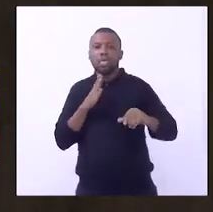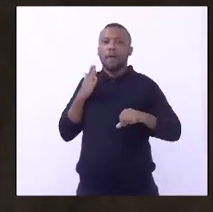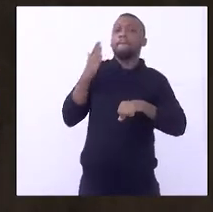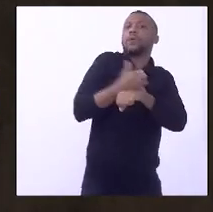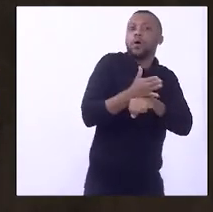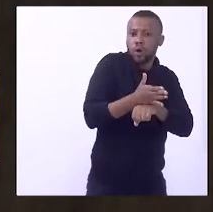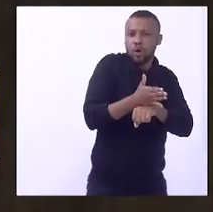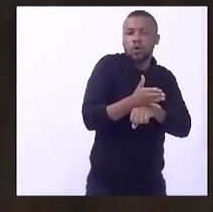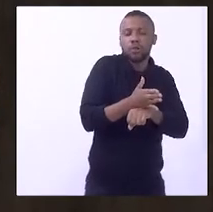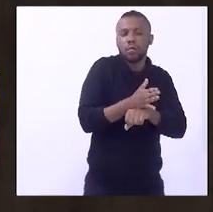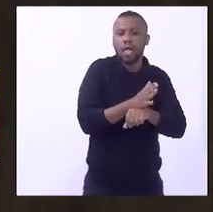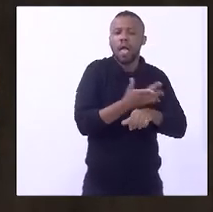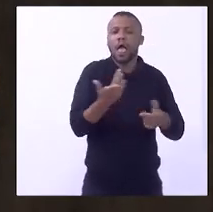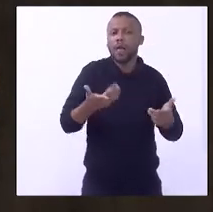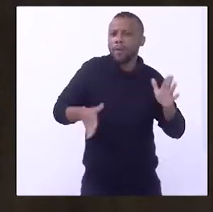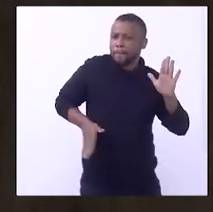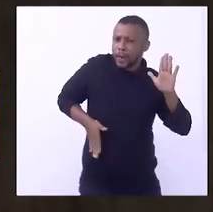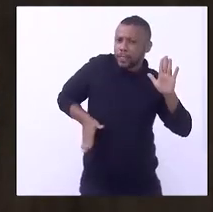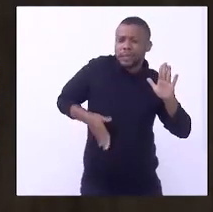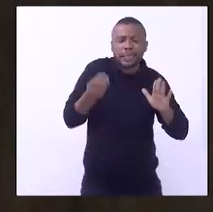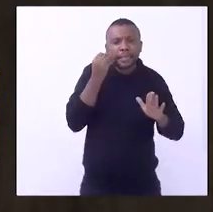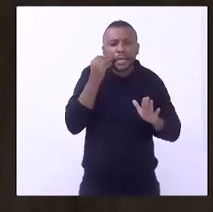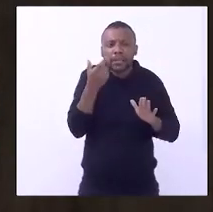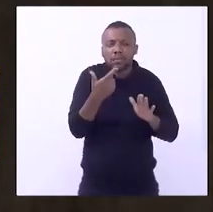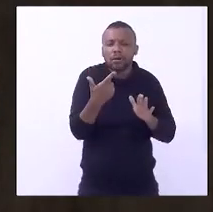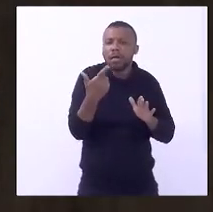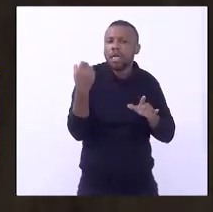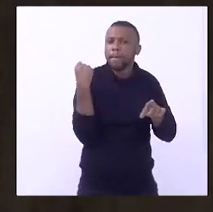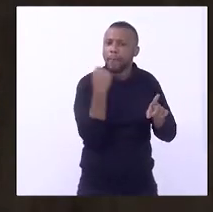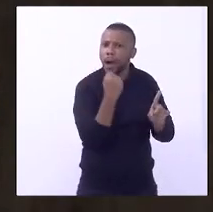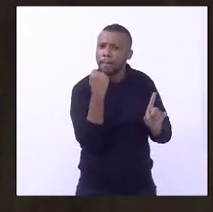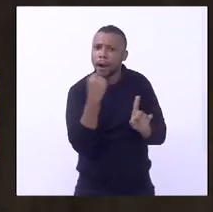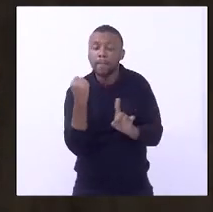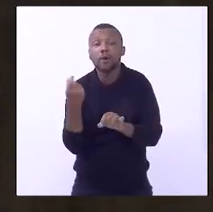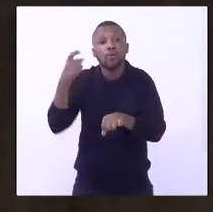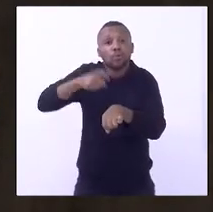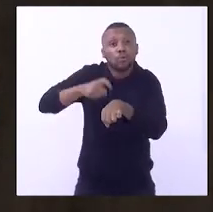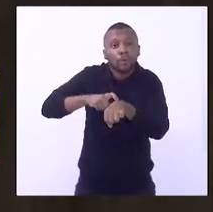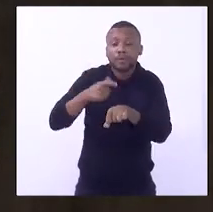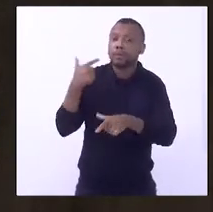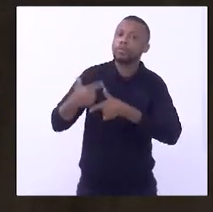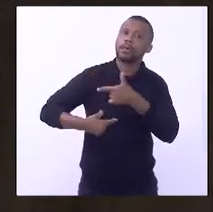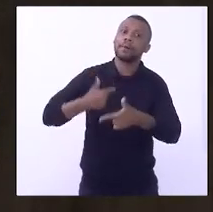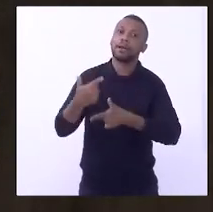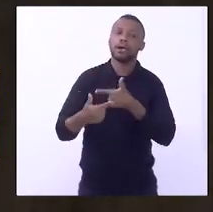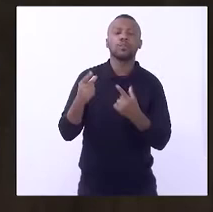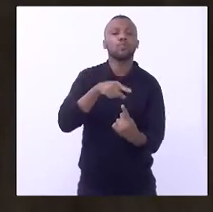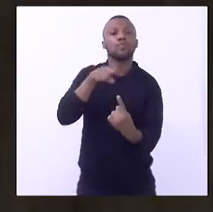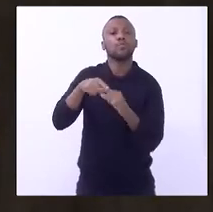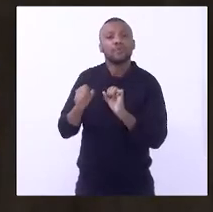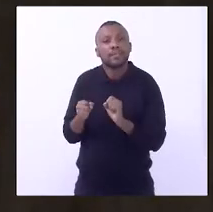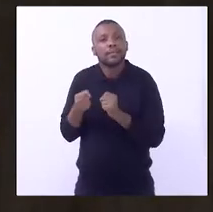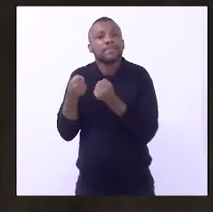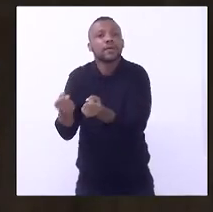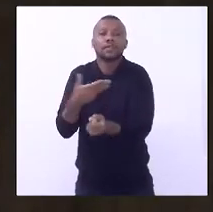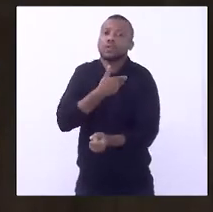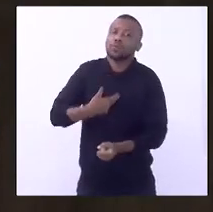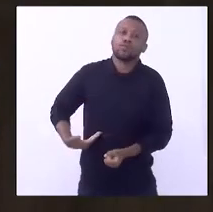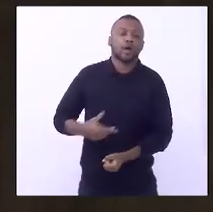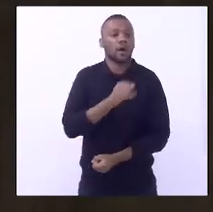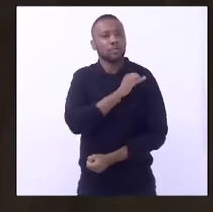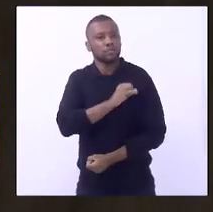tentam assassiná-los quando eles estão a serviço e em defesa do Estado do Rio de